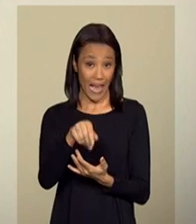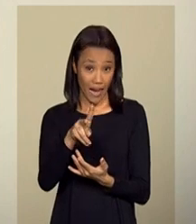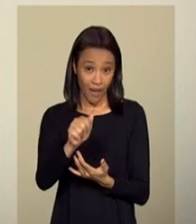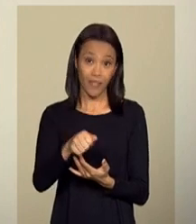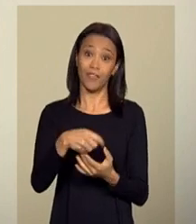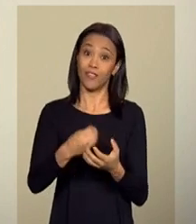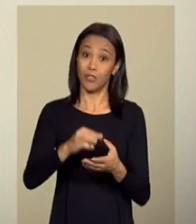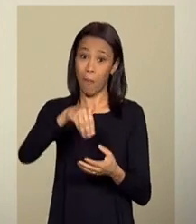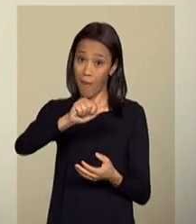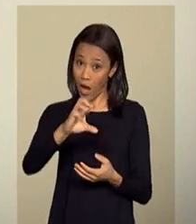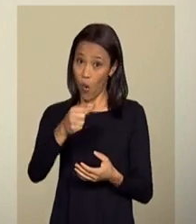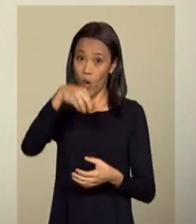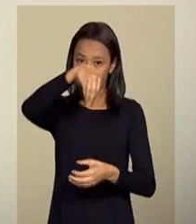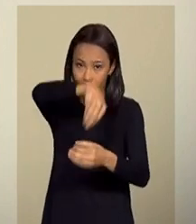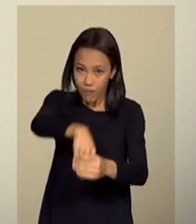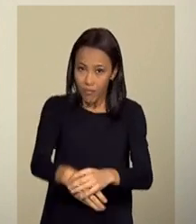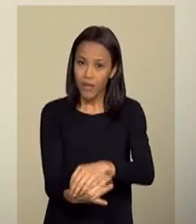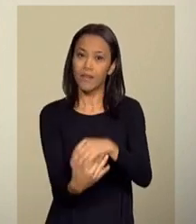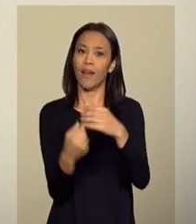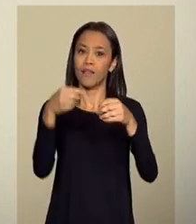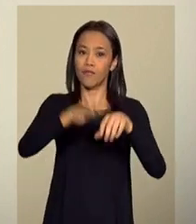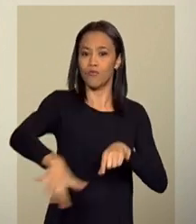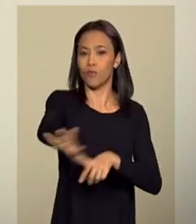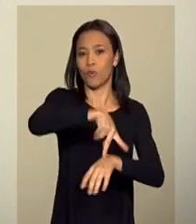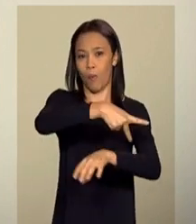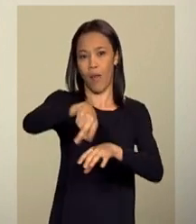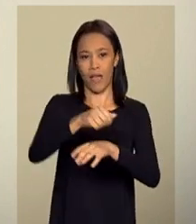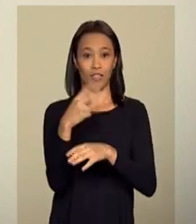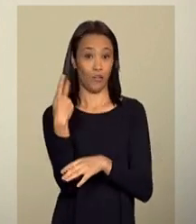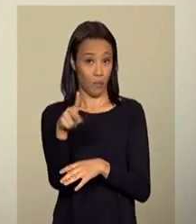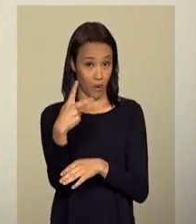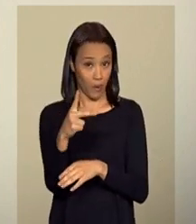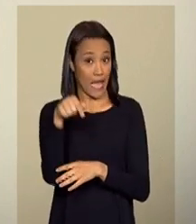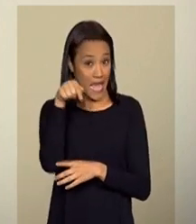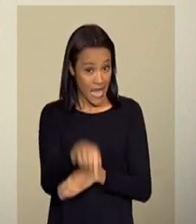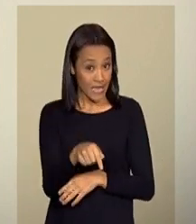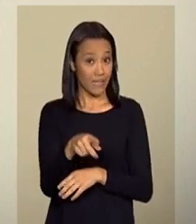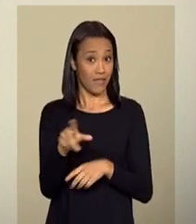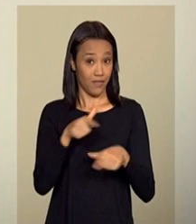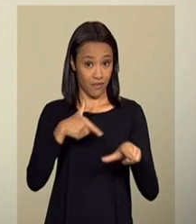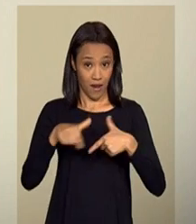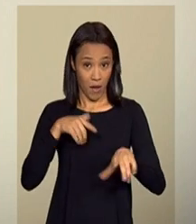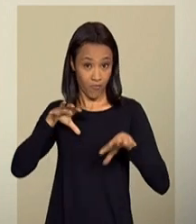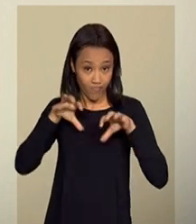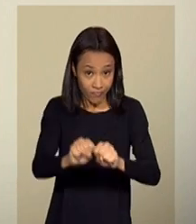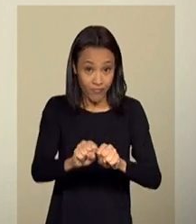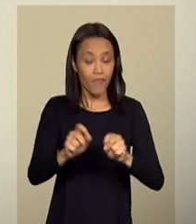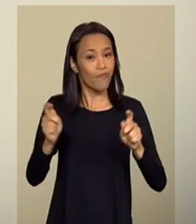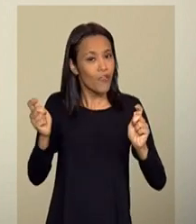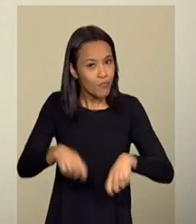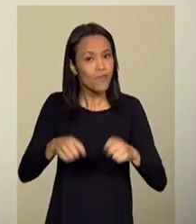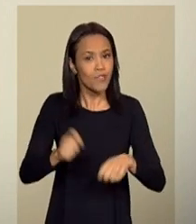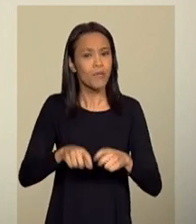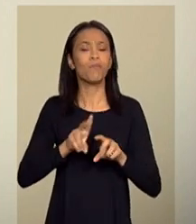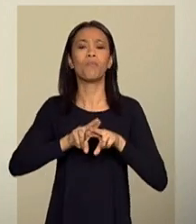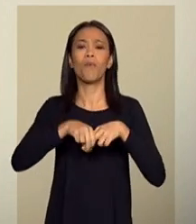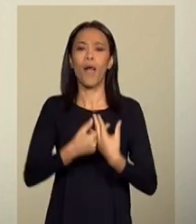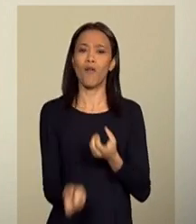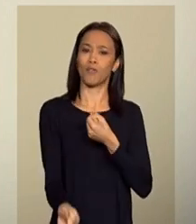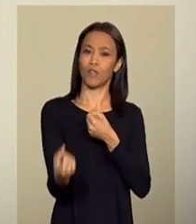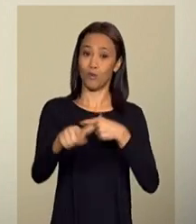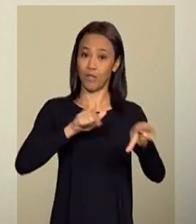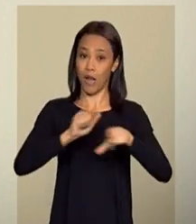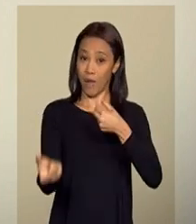território paraguaio Luciano esse tipo de operação só é possível por causa do trabalho de